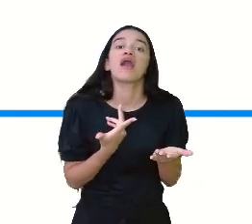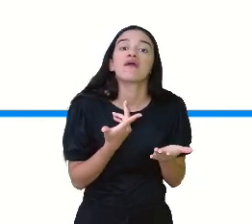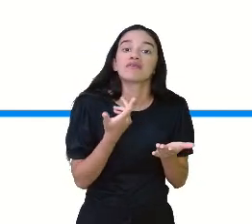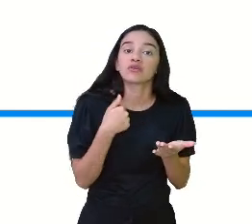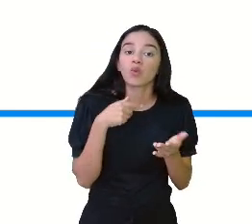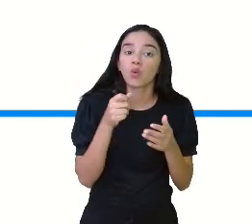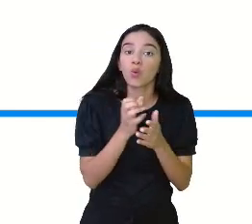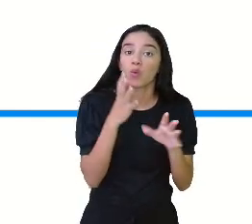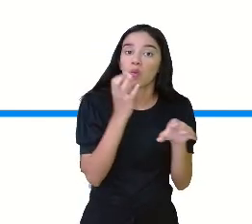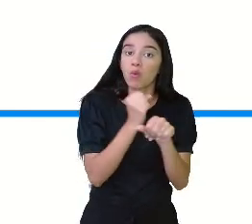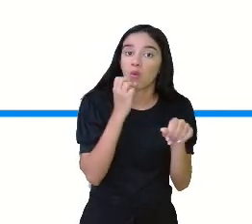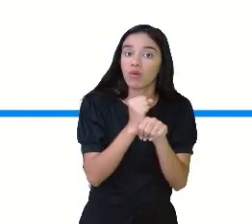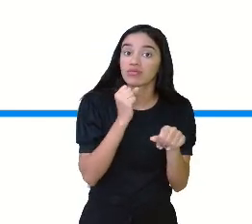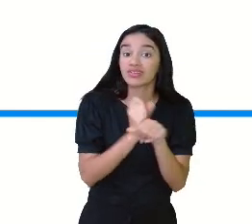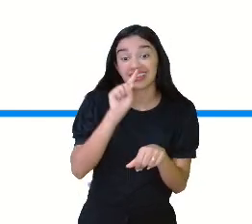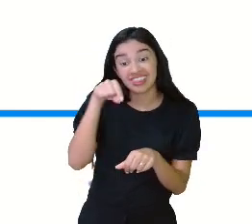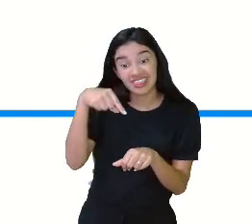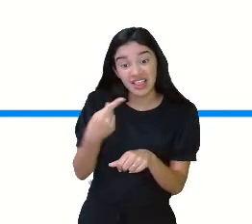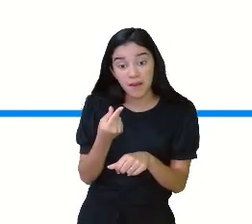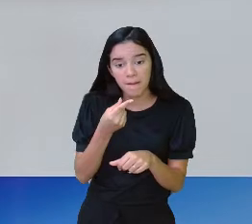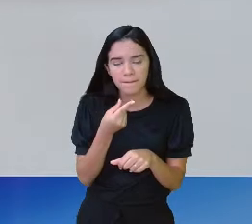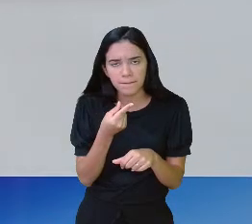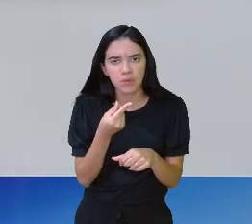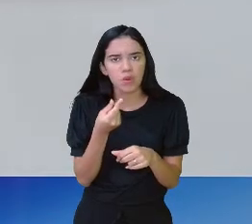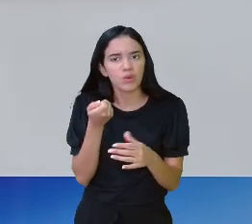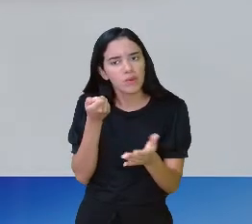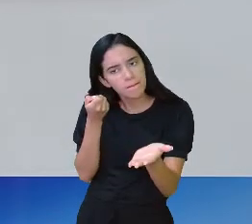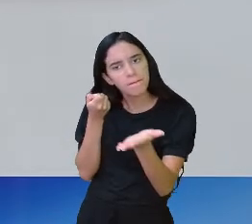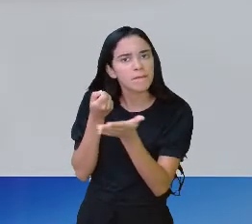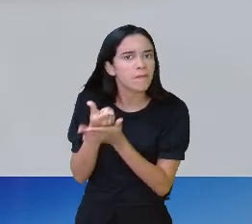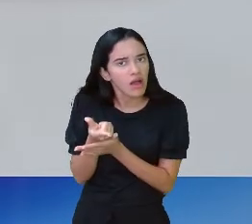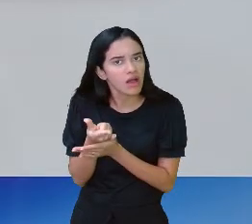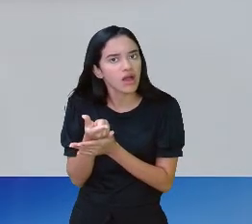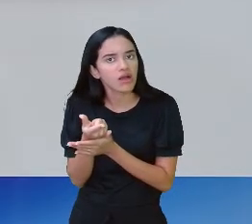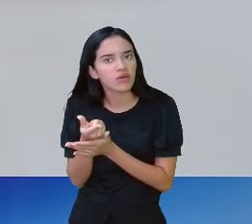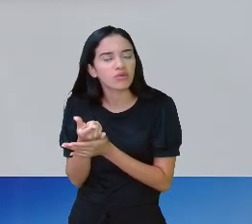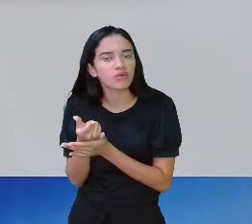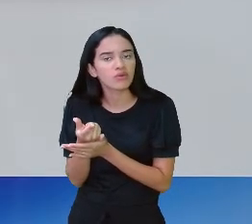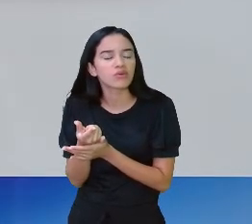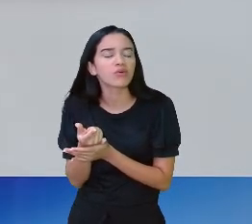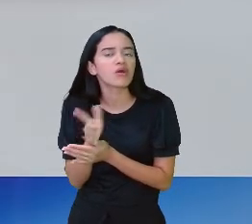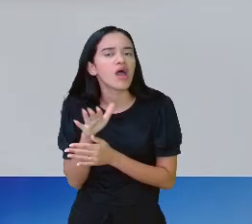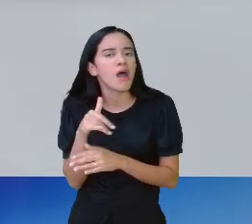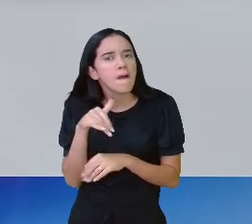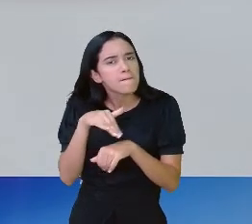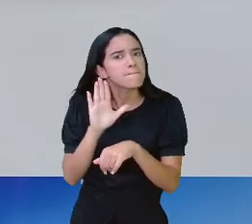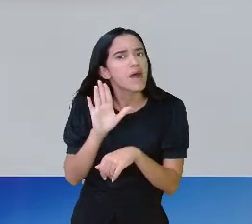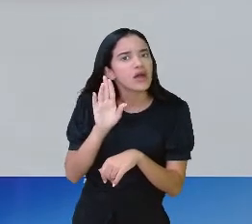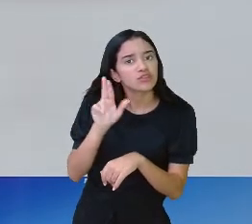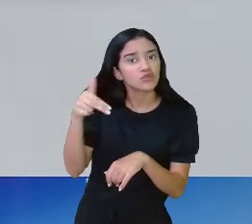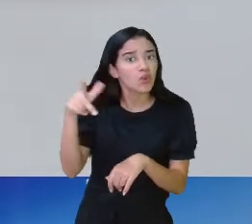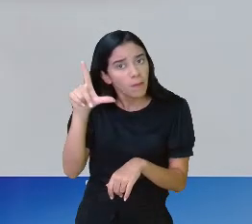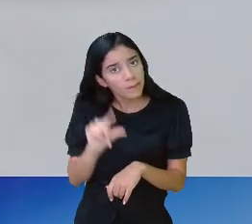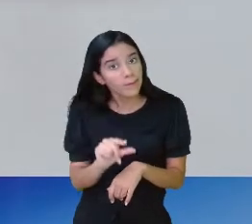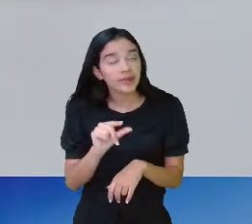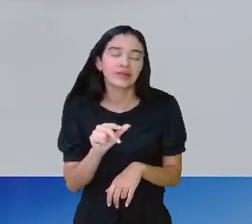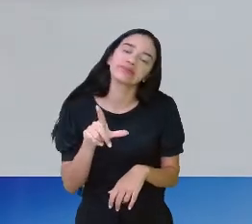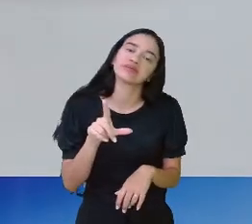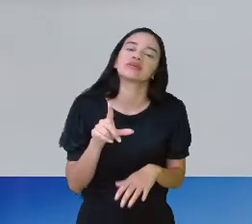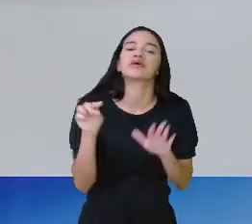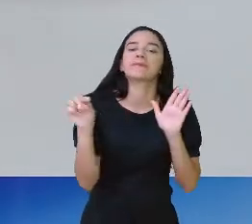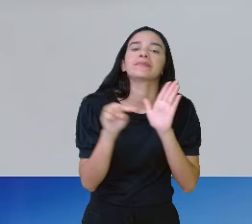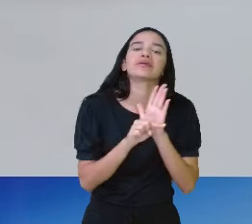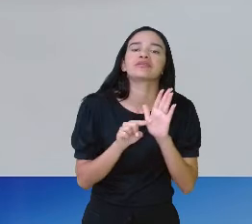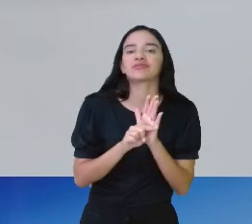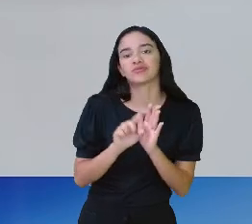ela pagou. Se ela pagou, minha gente, ela ficou com mais ou com menos? Menos.